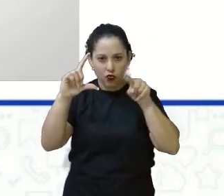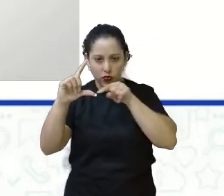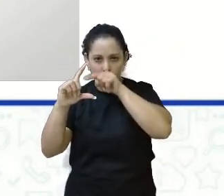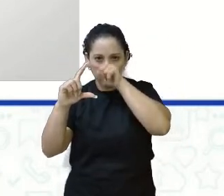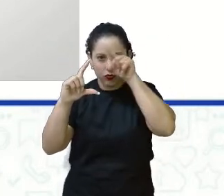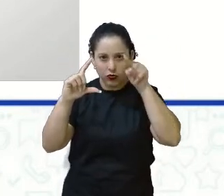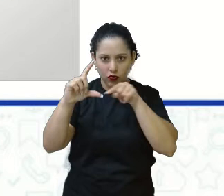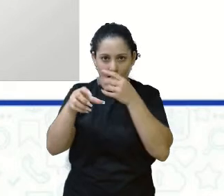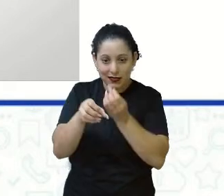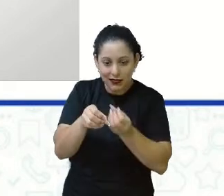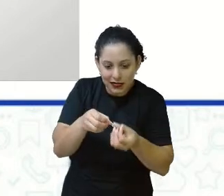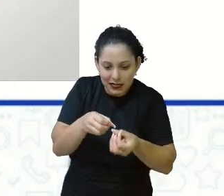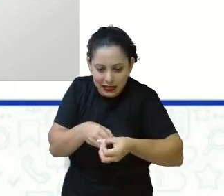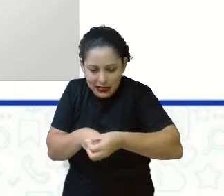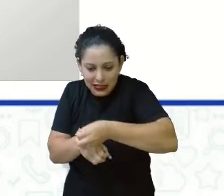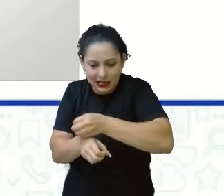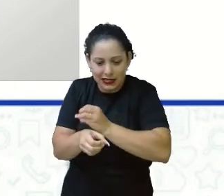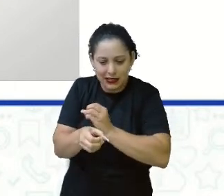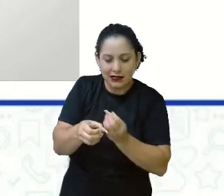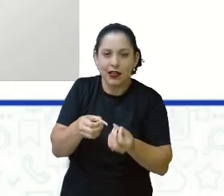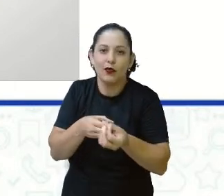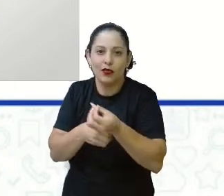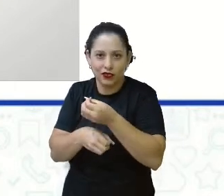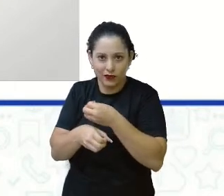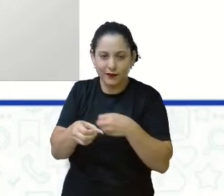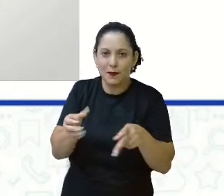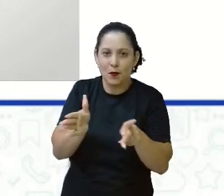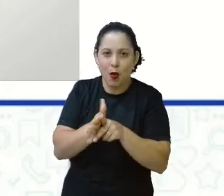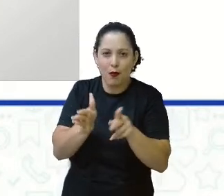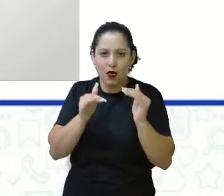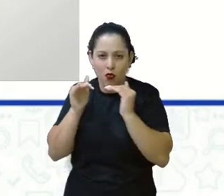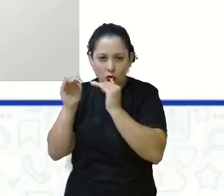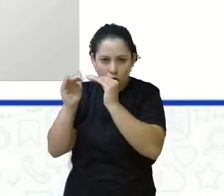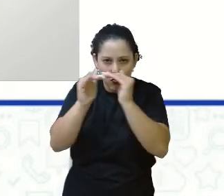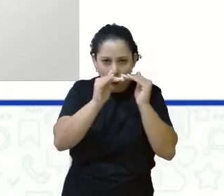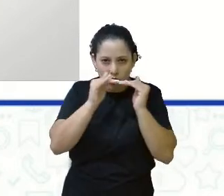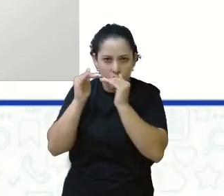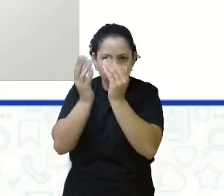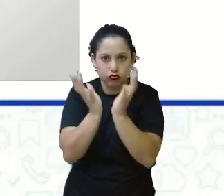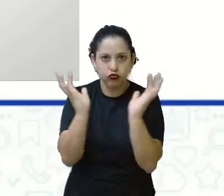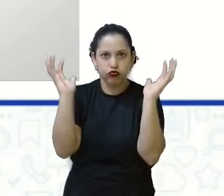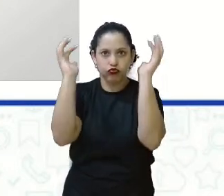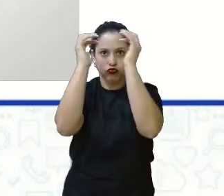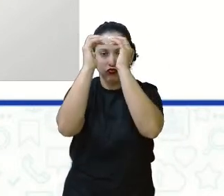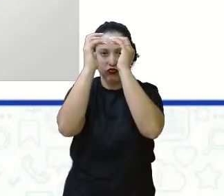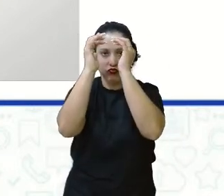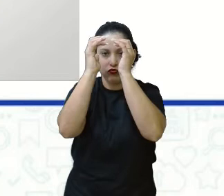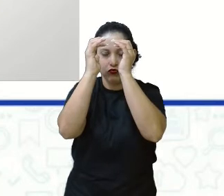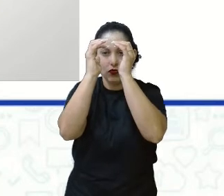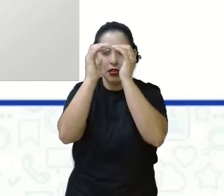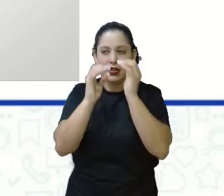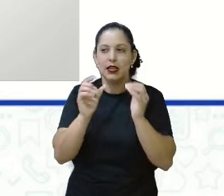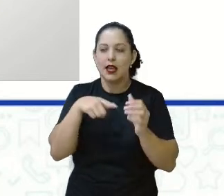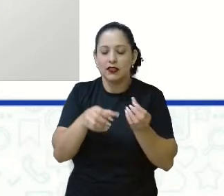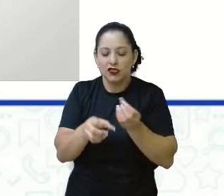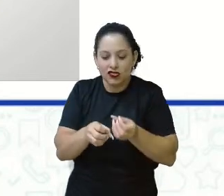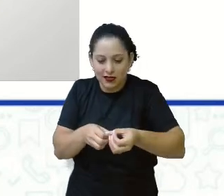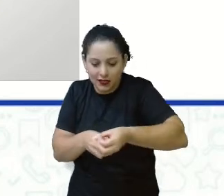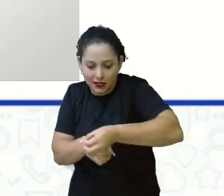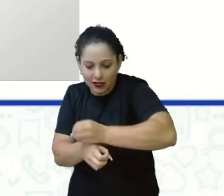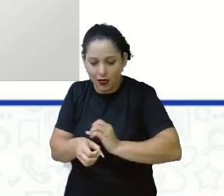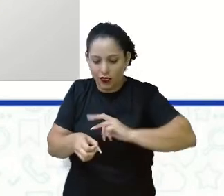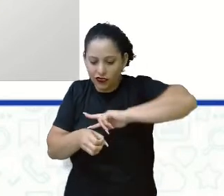também chamadas de células ciliadas, alinham-se por toda a extensão da cóclea. Estas células ciliadas têm diferentes graus